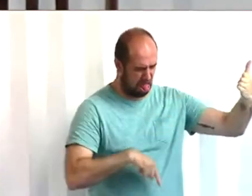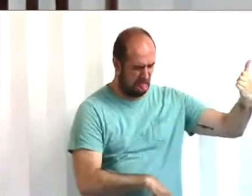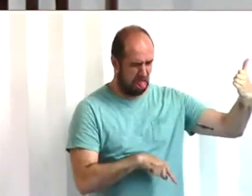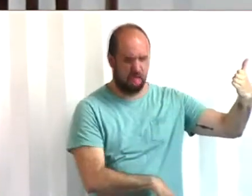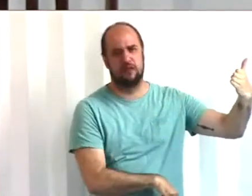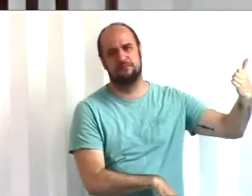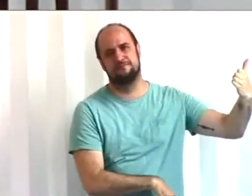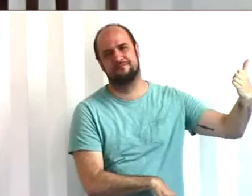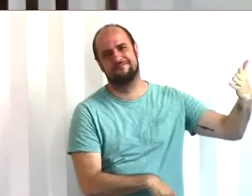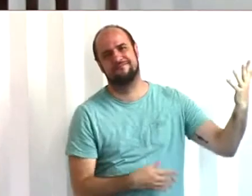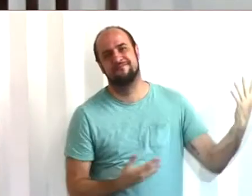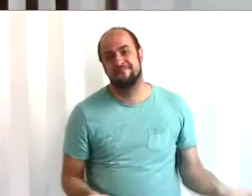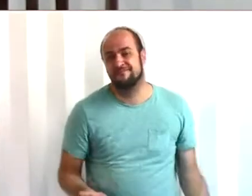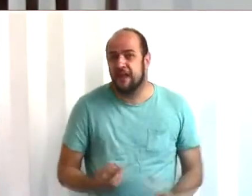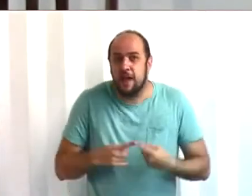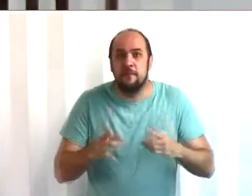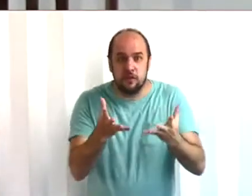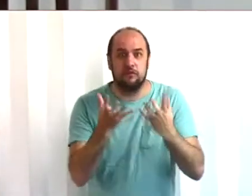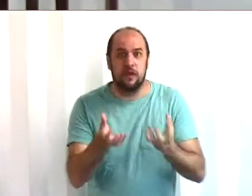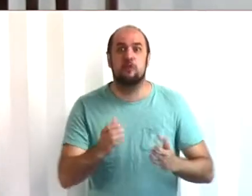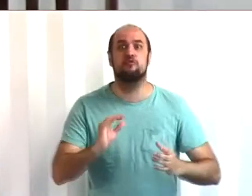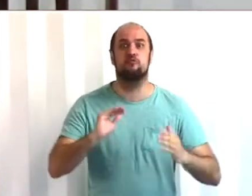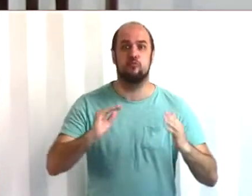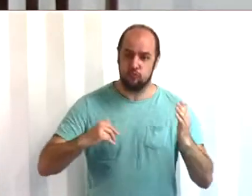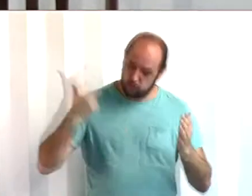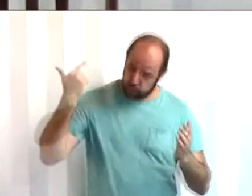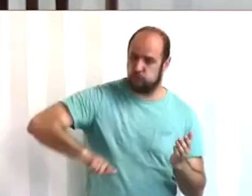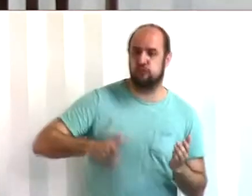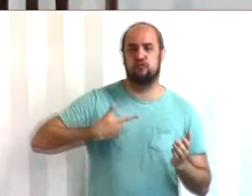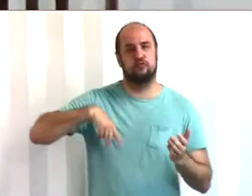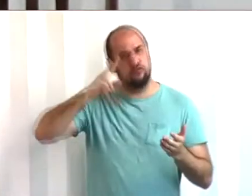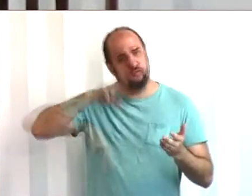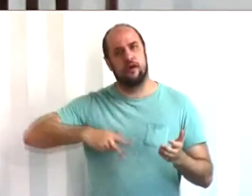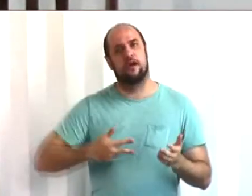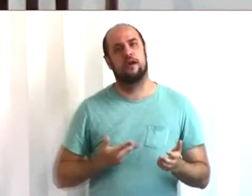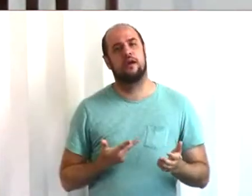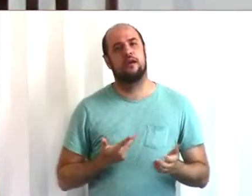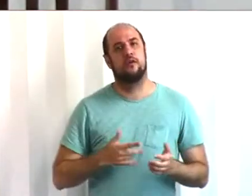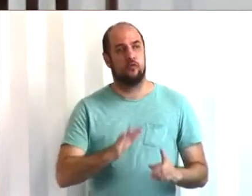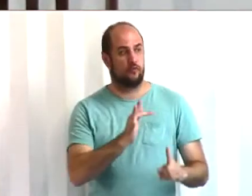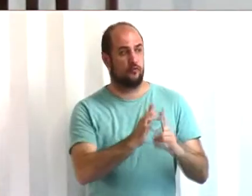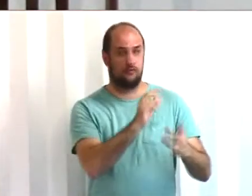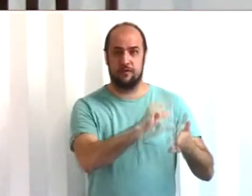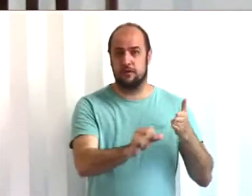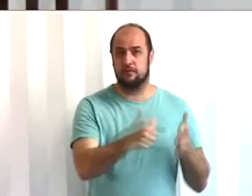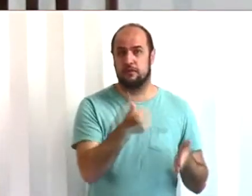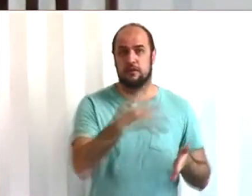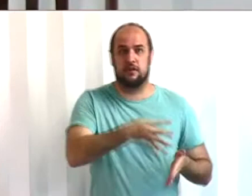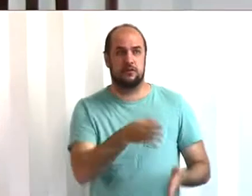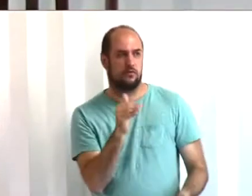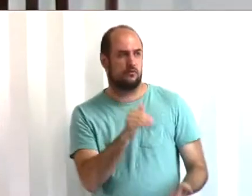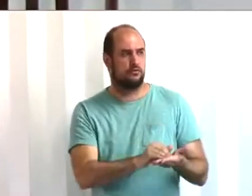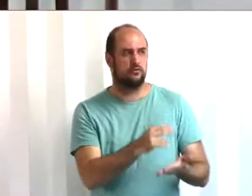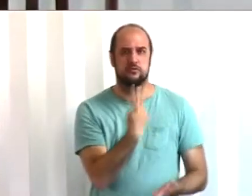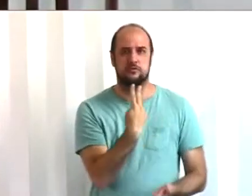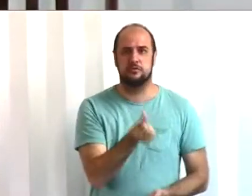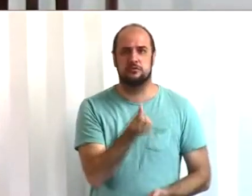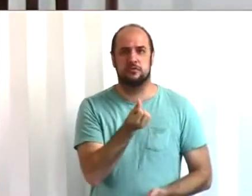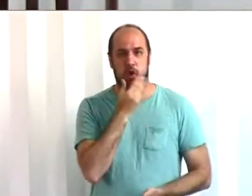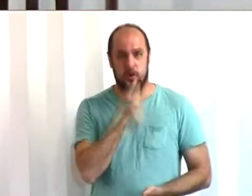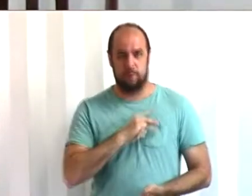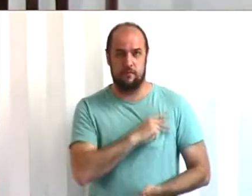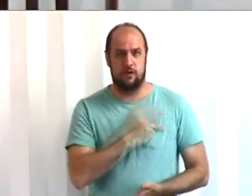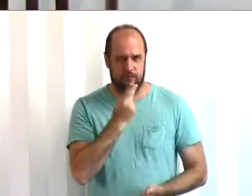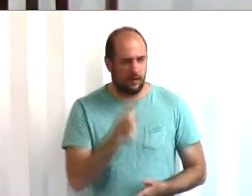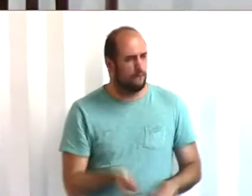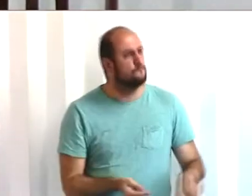quero trazer de volta esse assunto, e quero pontuar aqui, principalmente a partir do versículo 14 até o 16, que Paulo dizia: